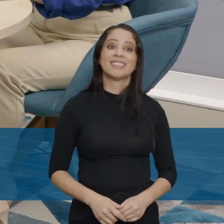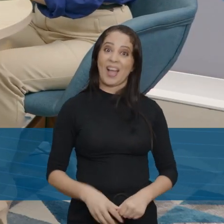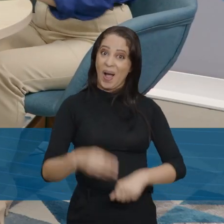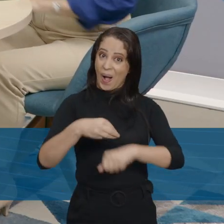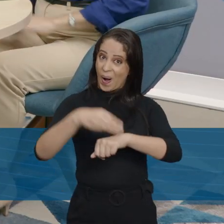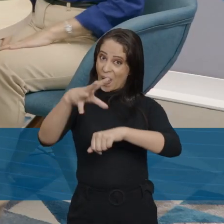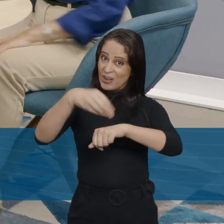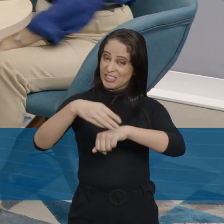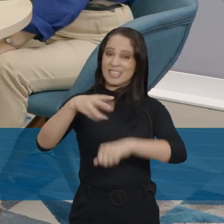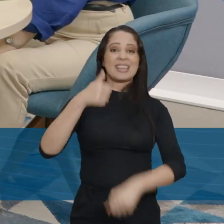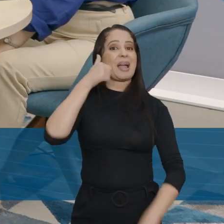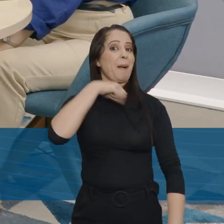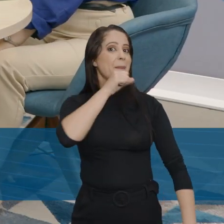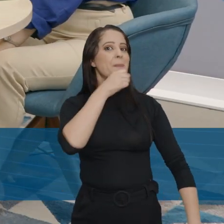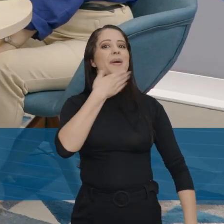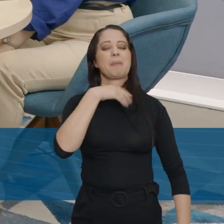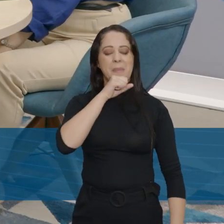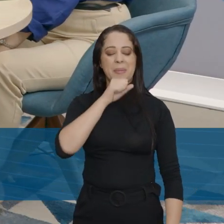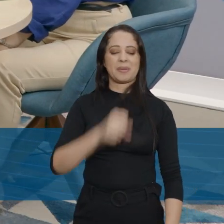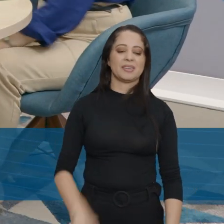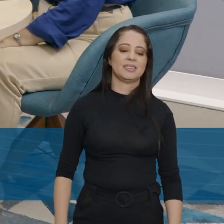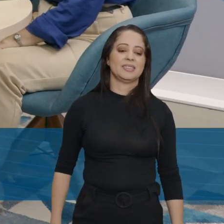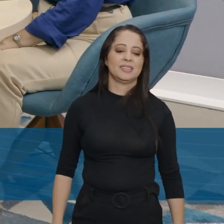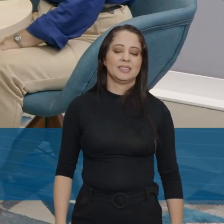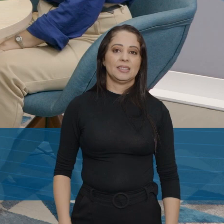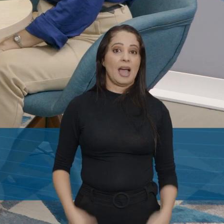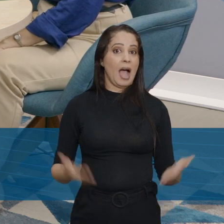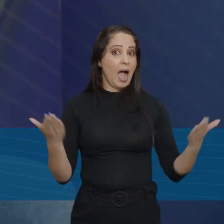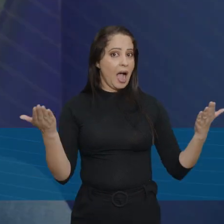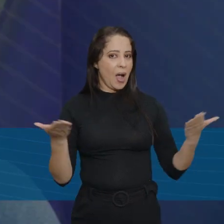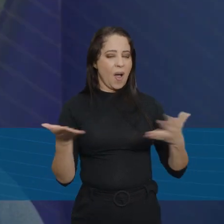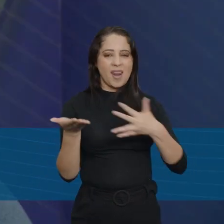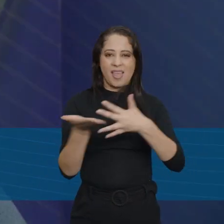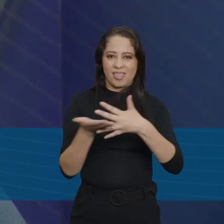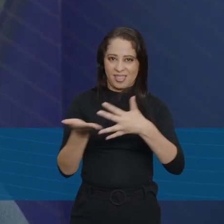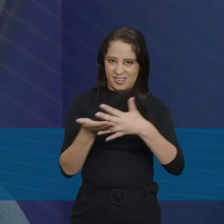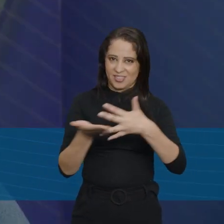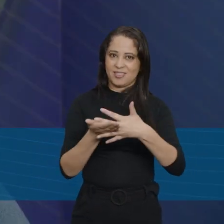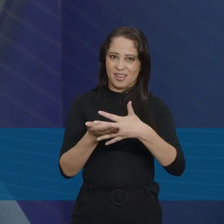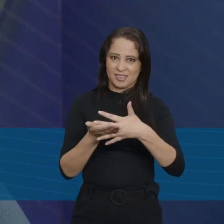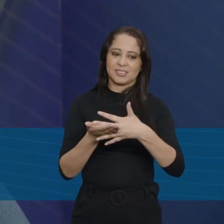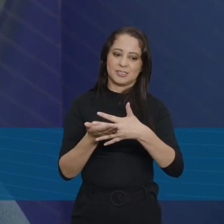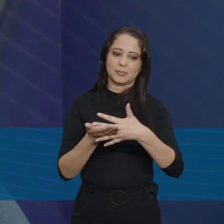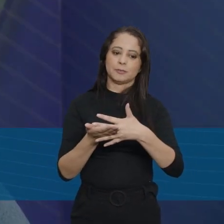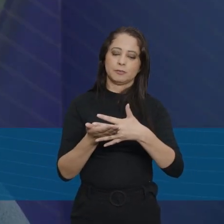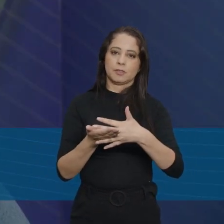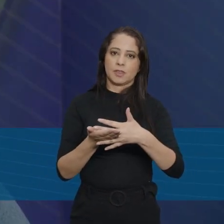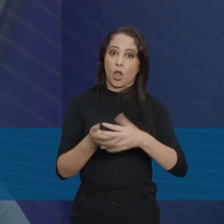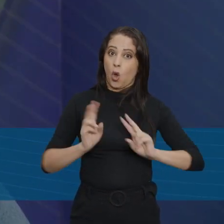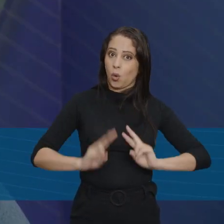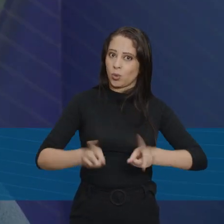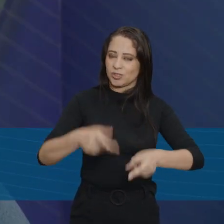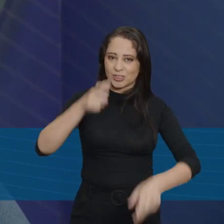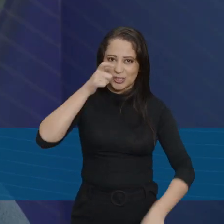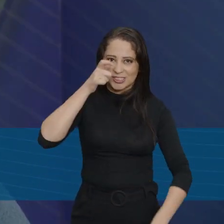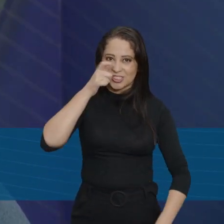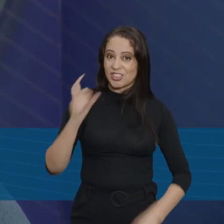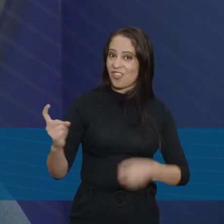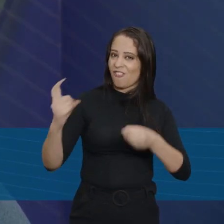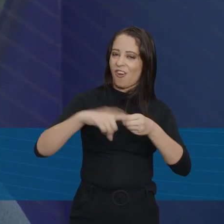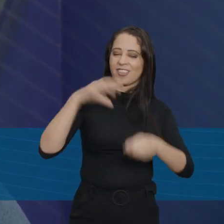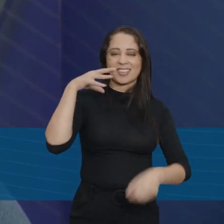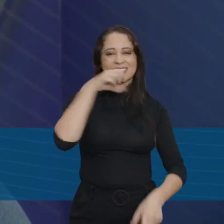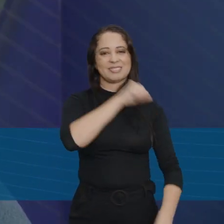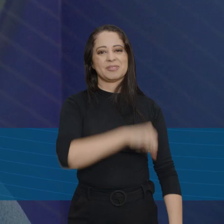os pais, né? Então, bastante interessante. Bom, a gente vai para mais uma pausa no Diálogos da Cidade, então, mas não saiam daí